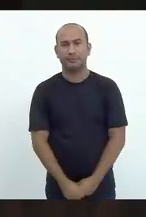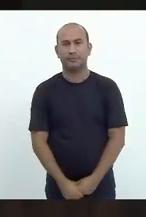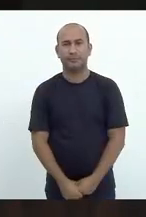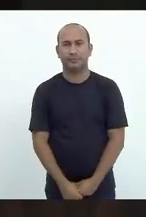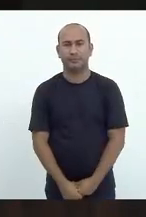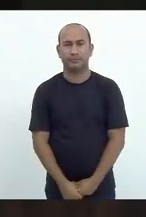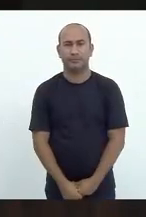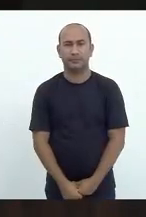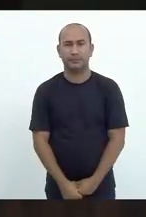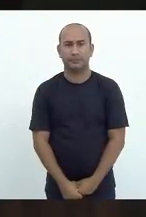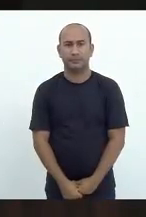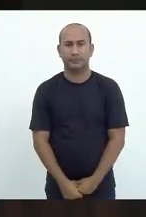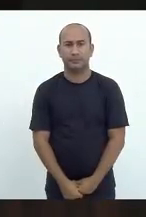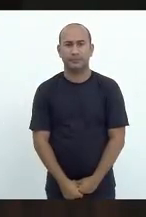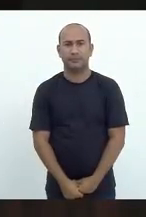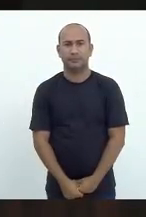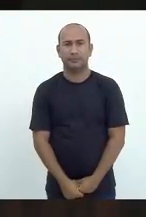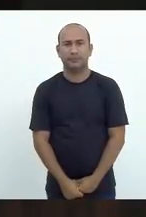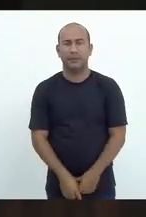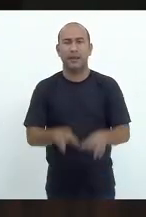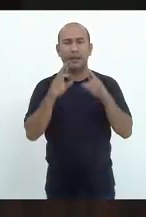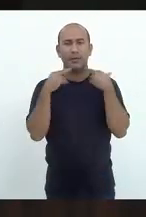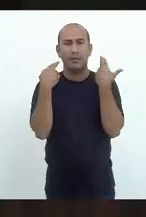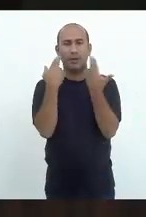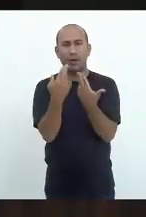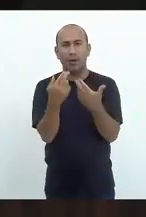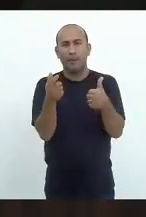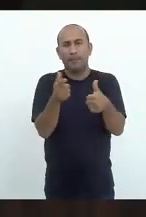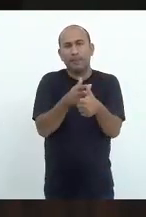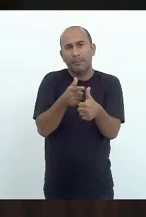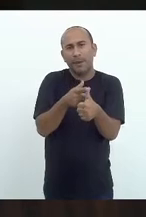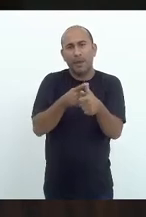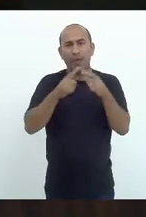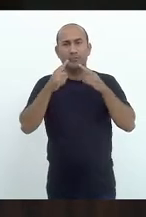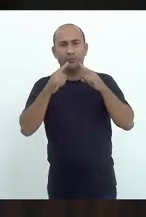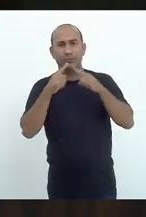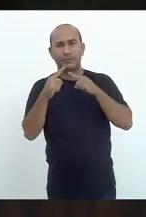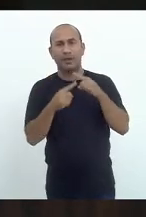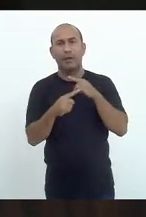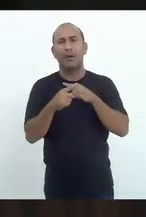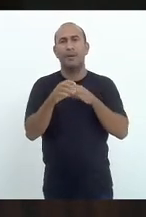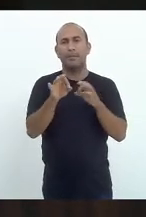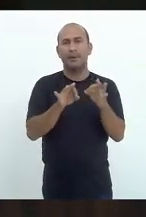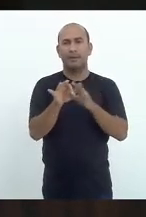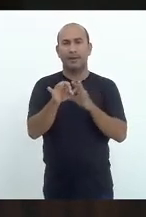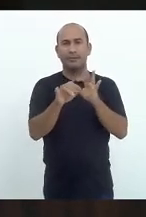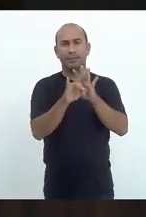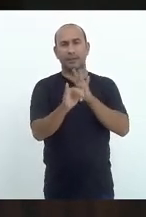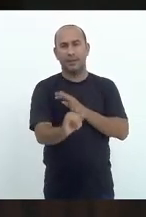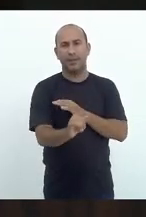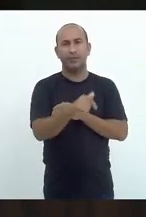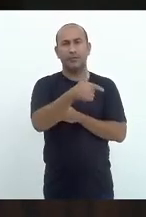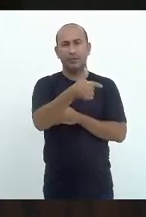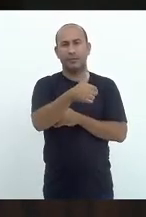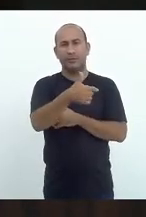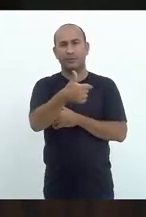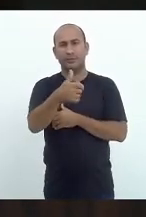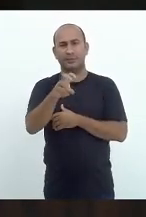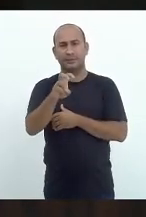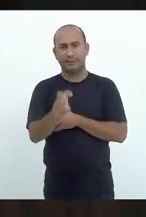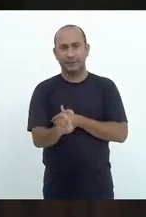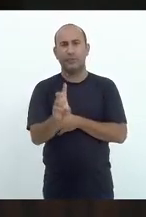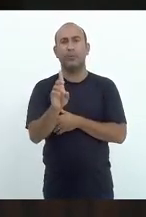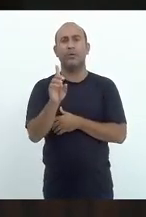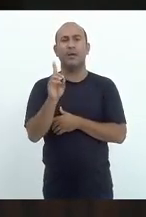tramitação ordinária, em primeira discussão, projeto de lei 4695 de 21, de autoria da